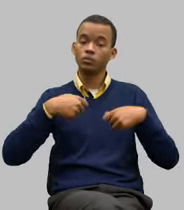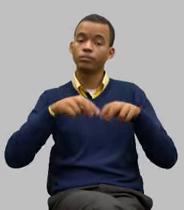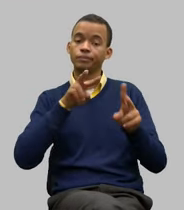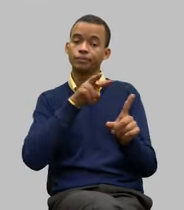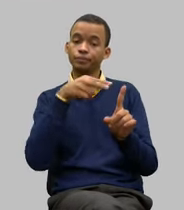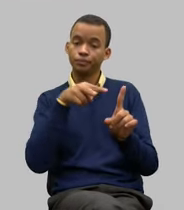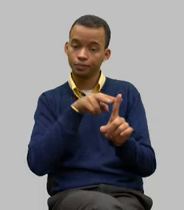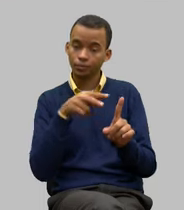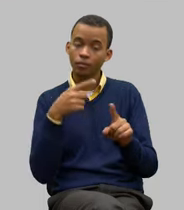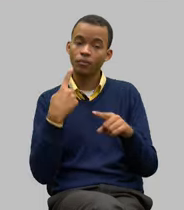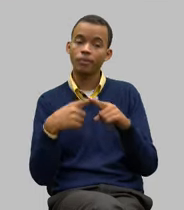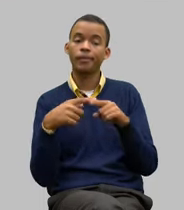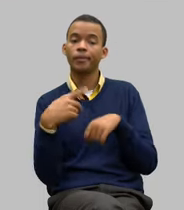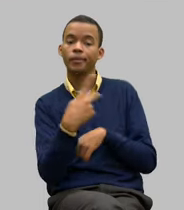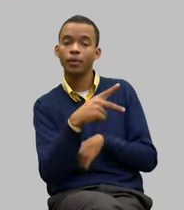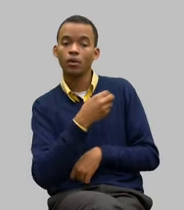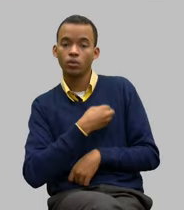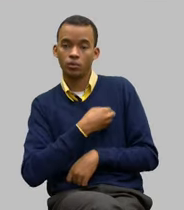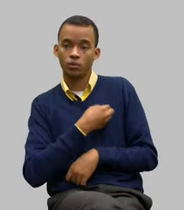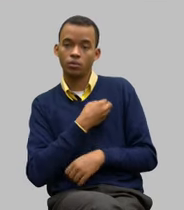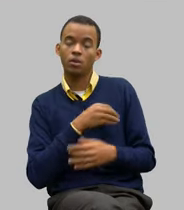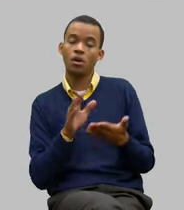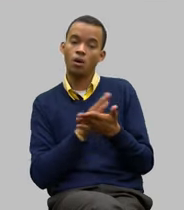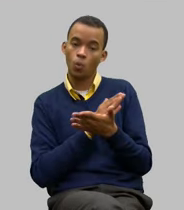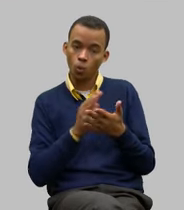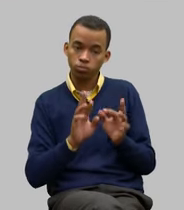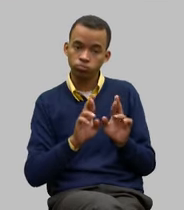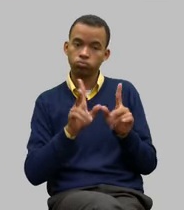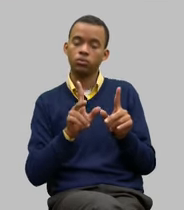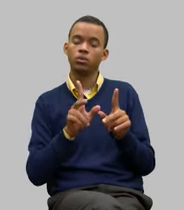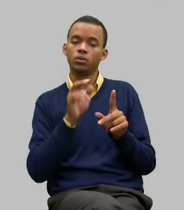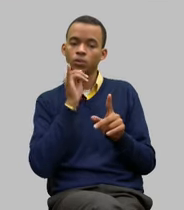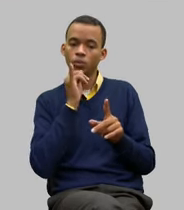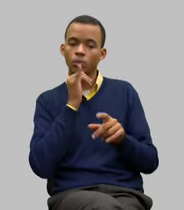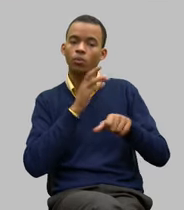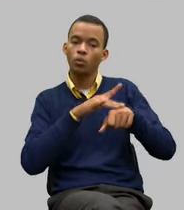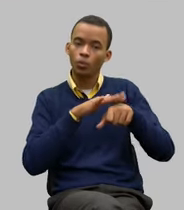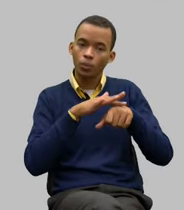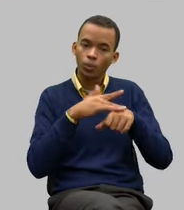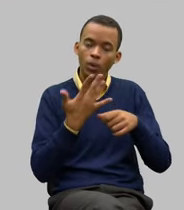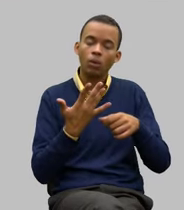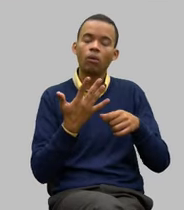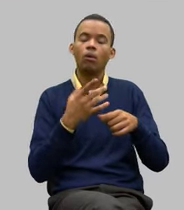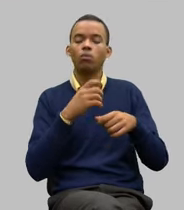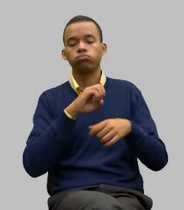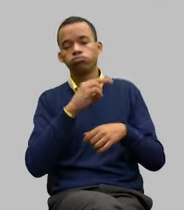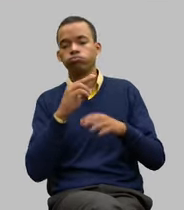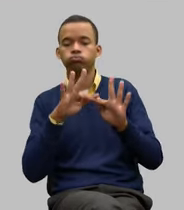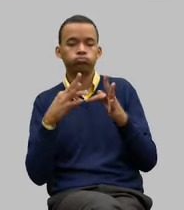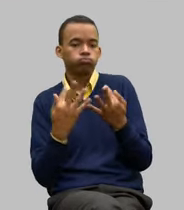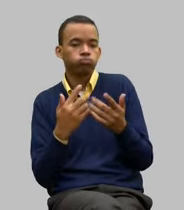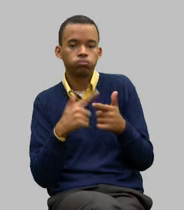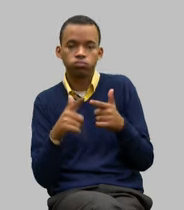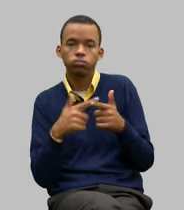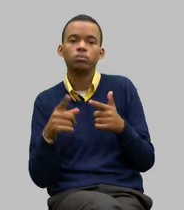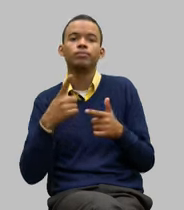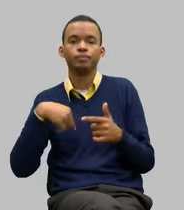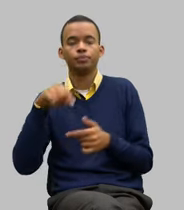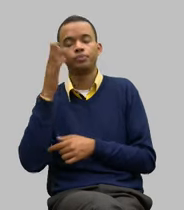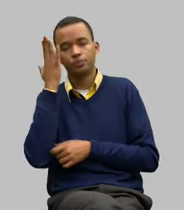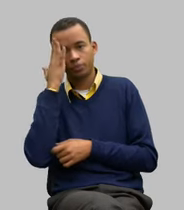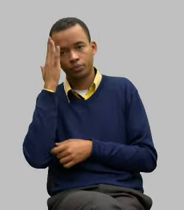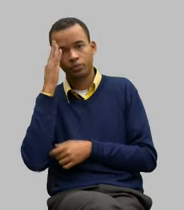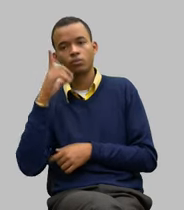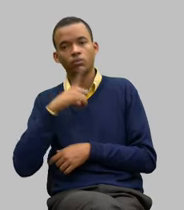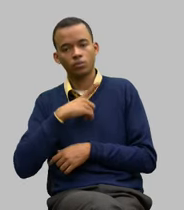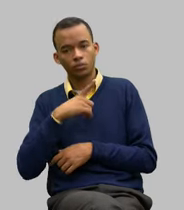Inesperada que foge inclusive todo o script que estava prescrito é óbvio que tem situações e situações agora